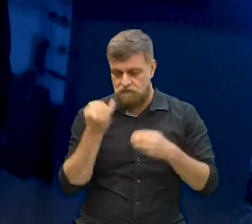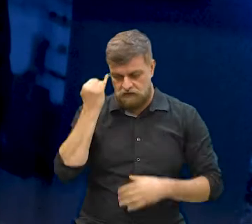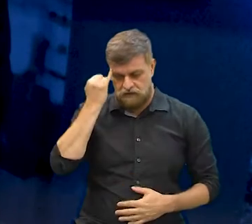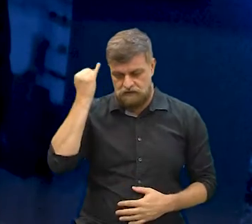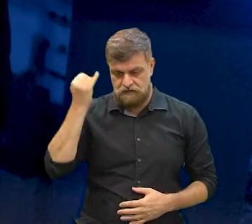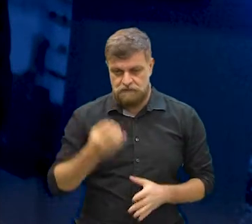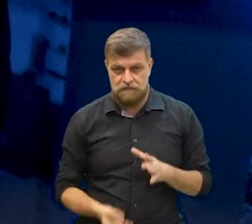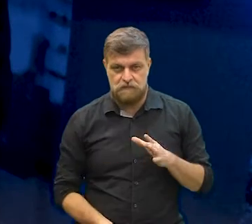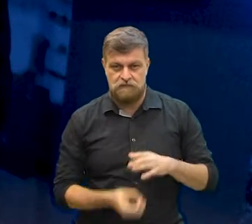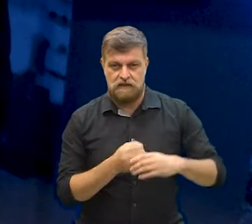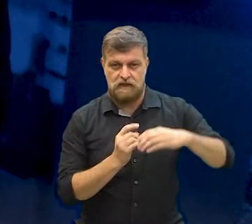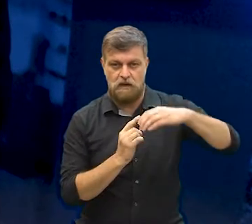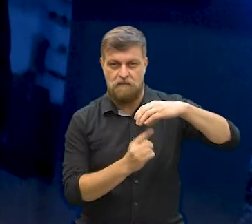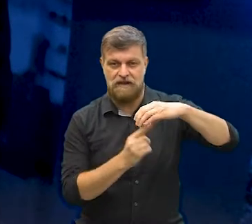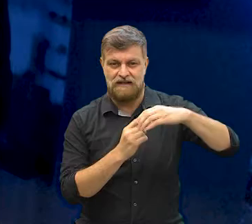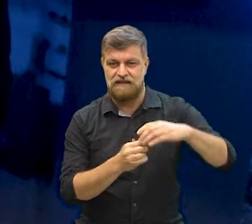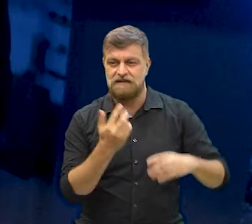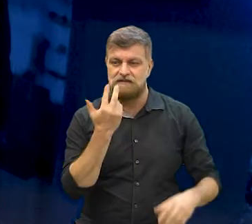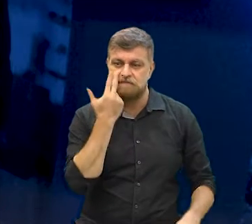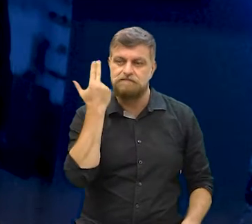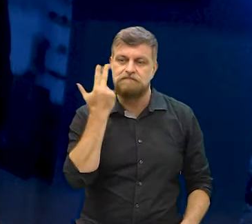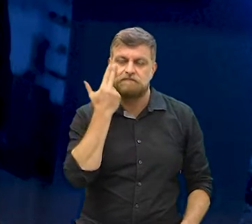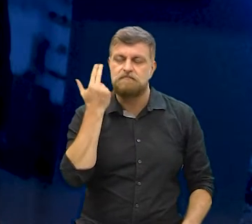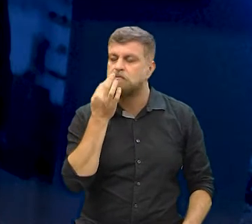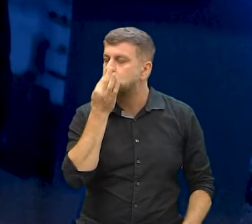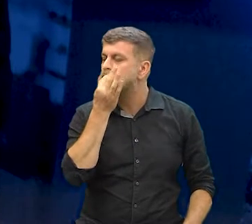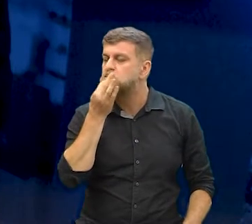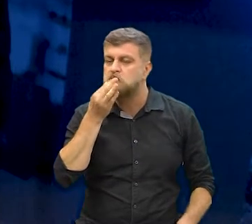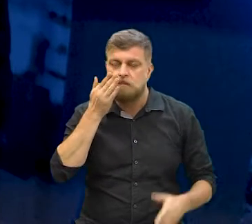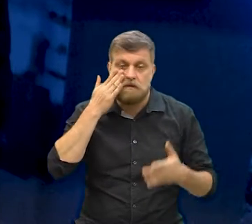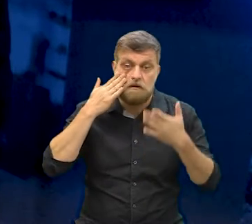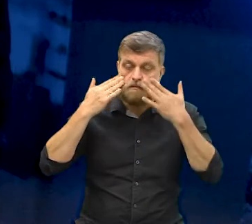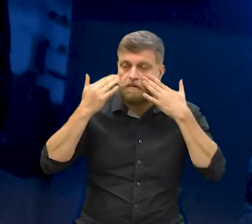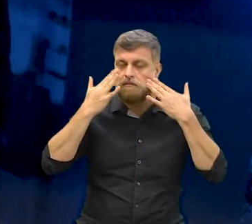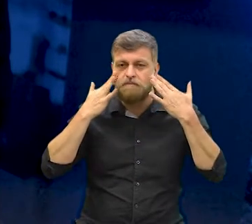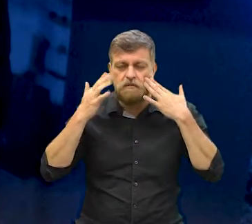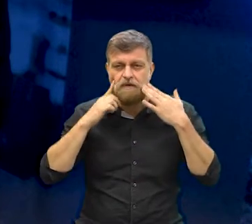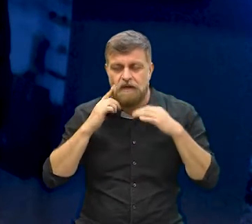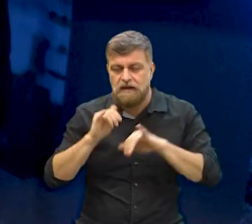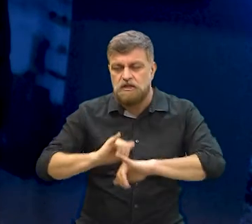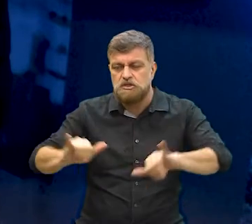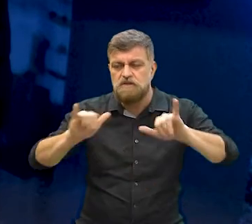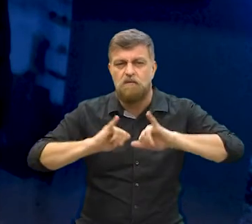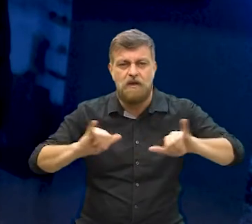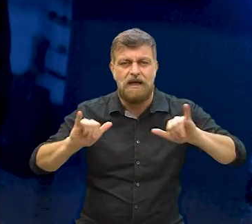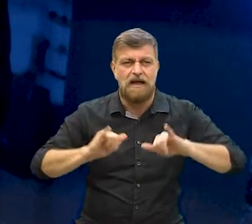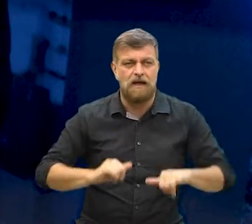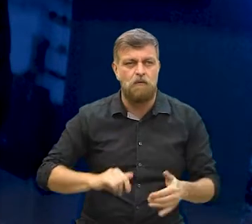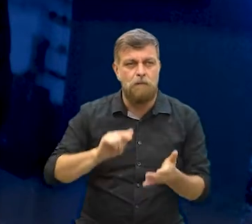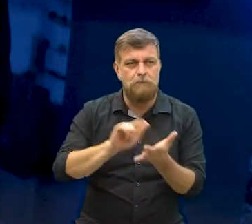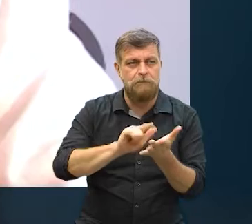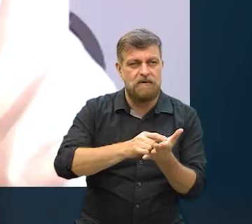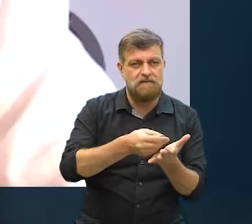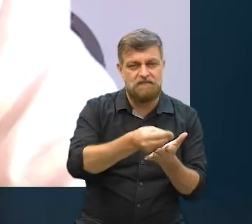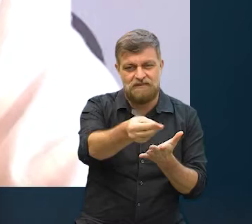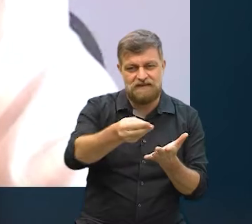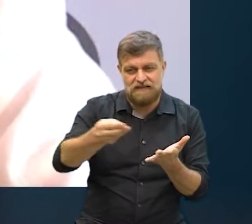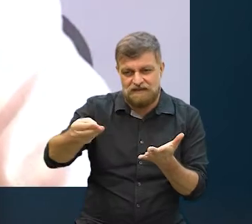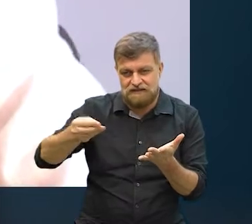de criar uma clínica de estética e partir para a divulgação via panfletagem?